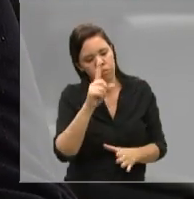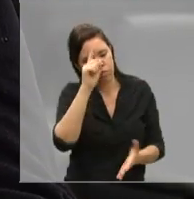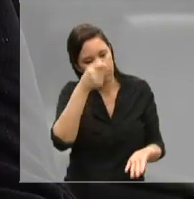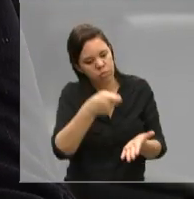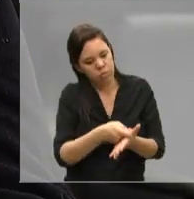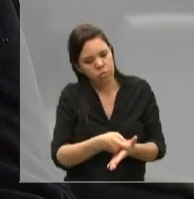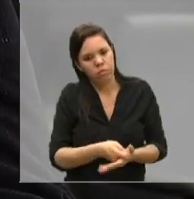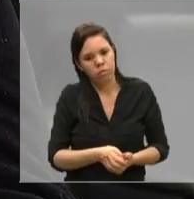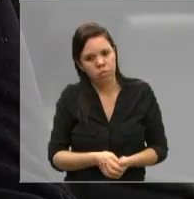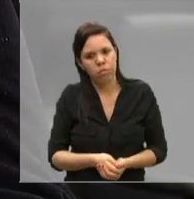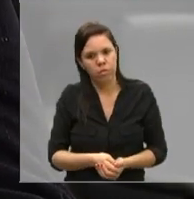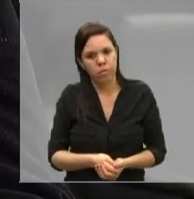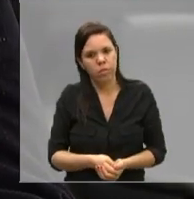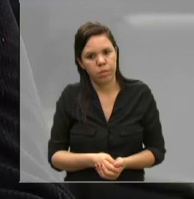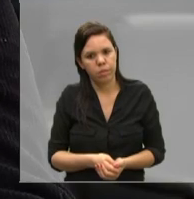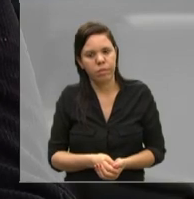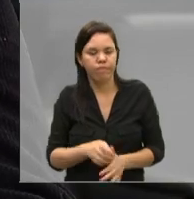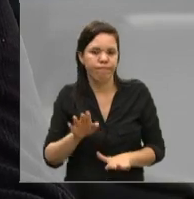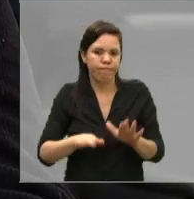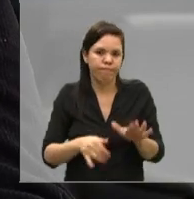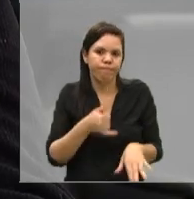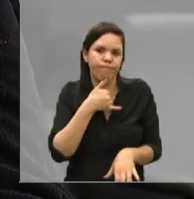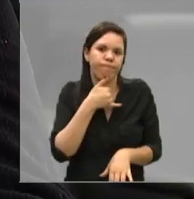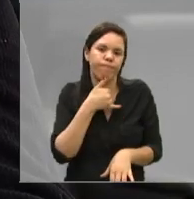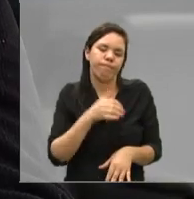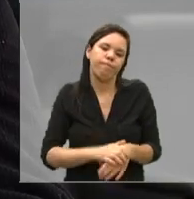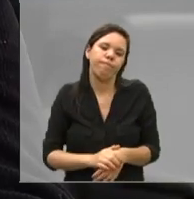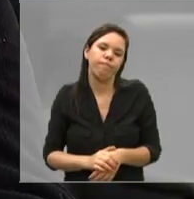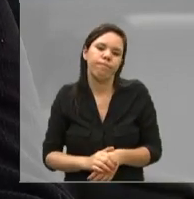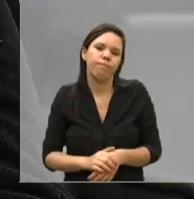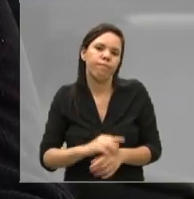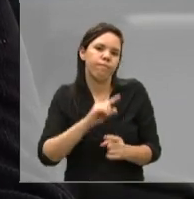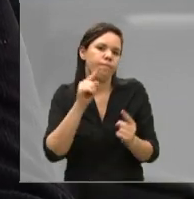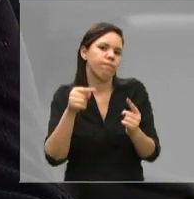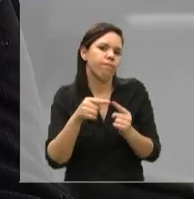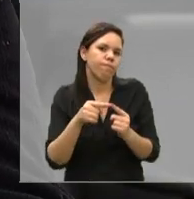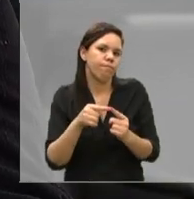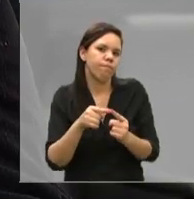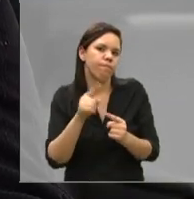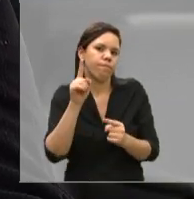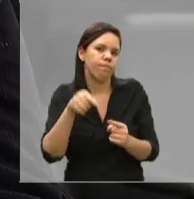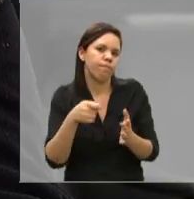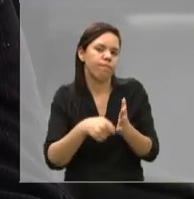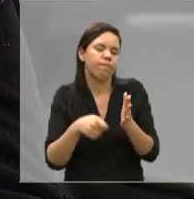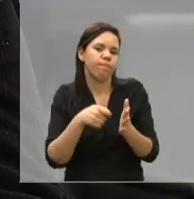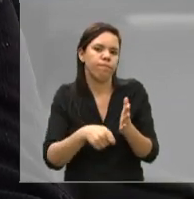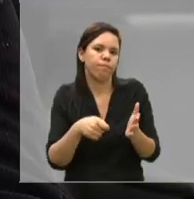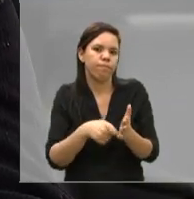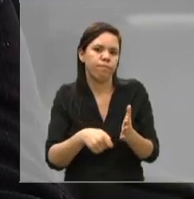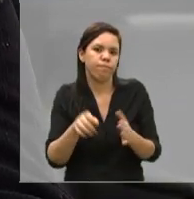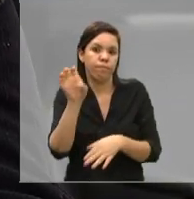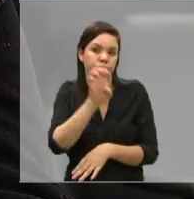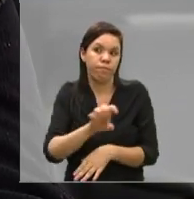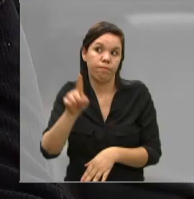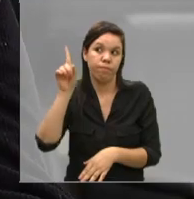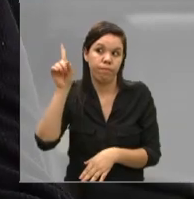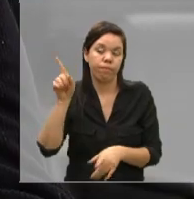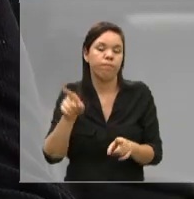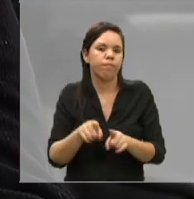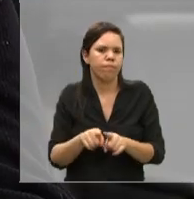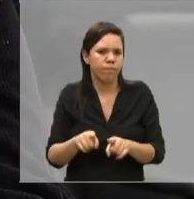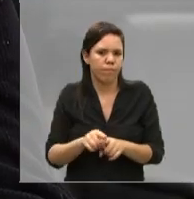decisões e infelizmente o grande alvo dessas políticas, que na Europa eles chamam políticas